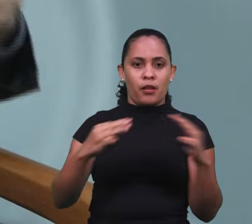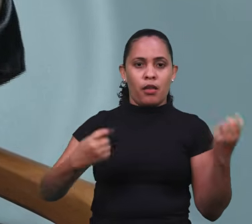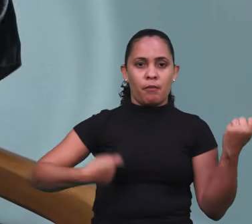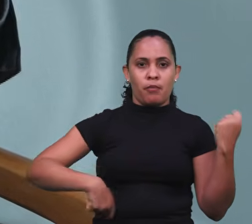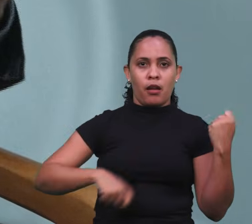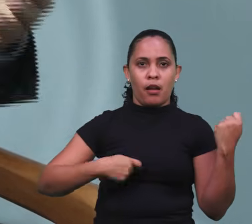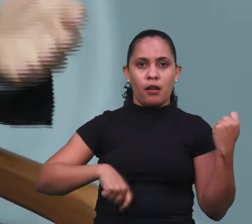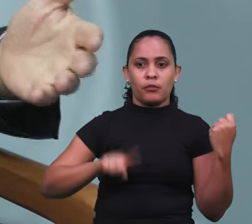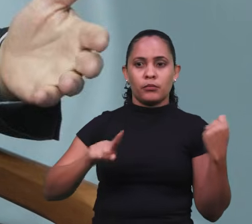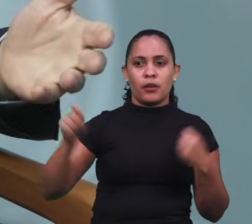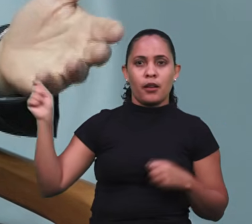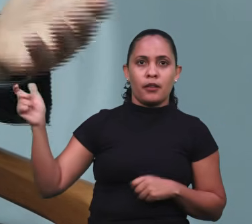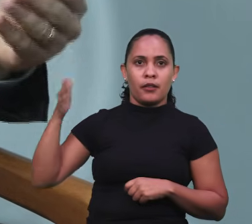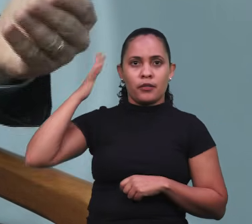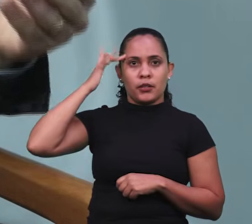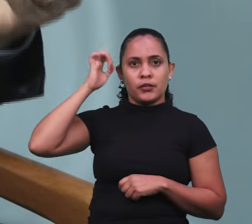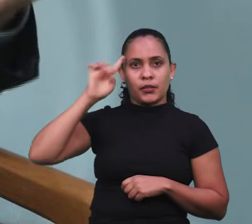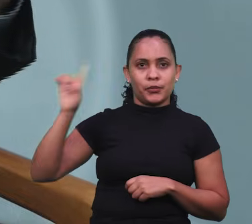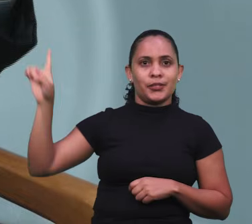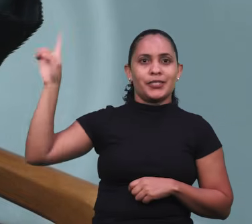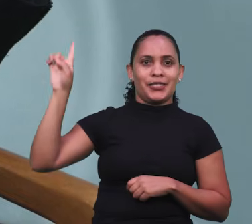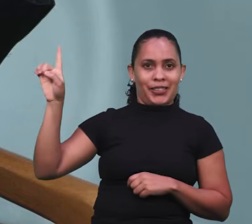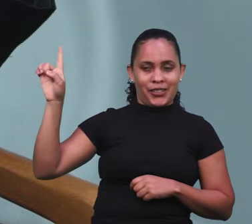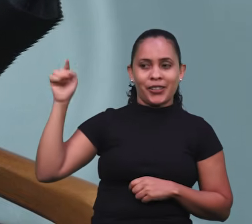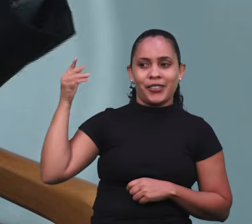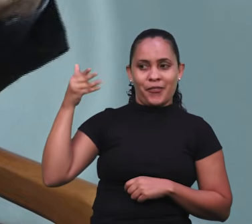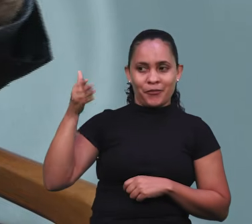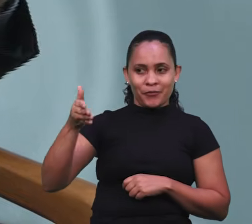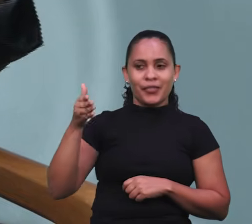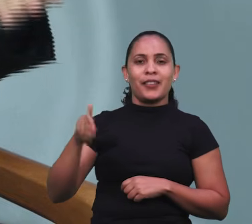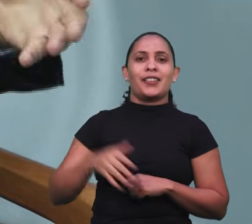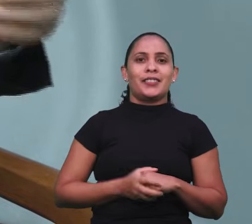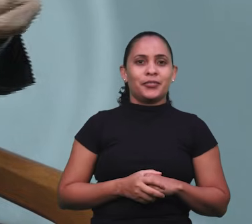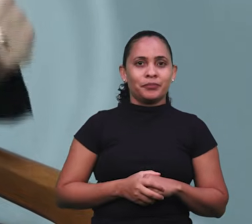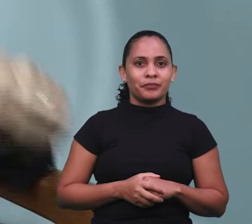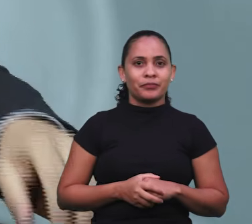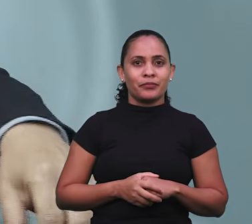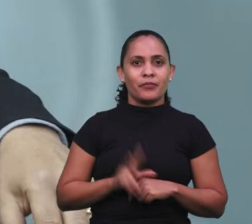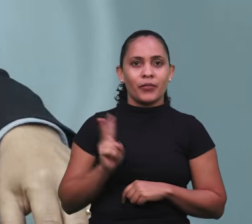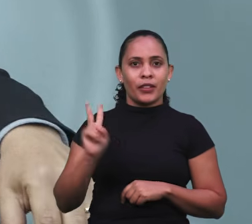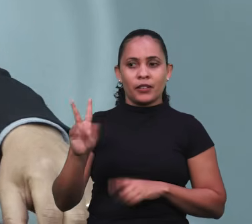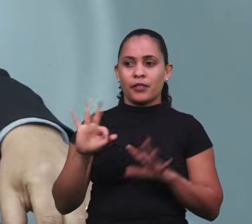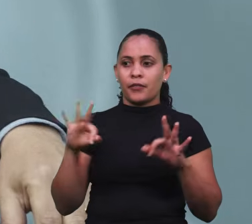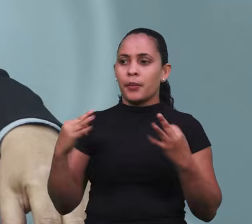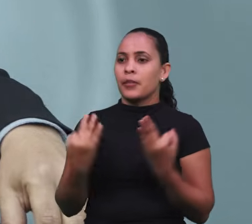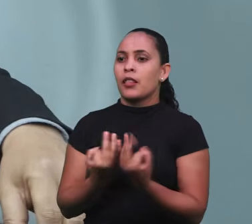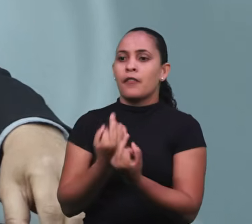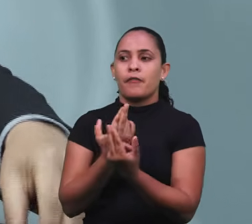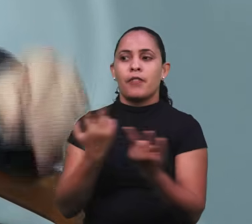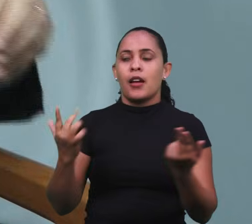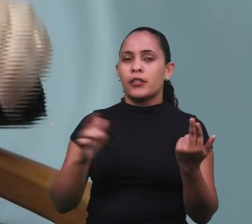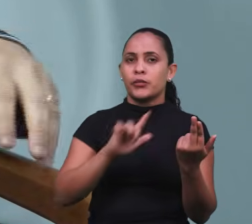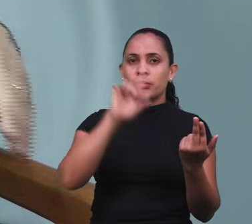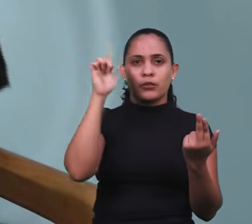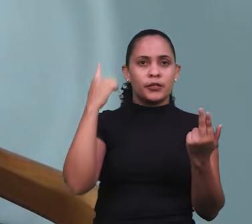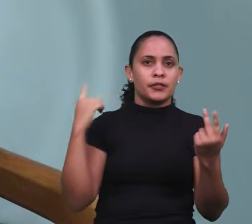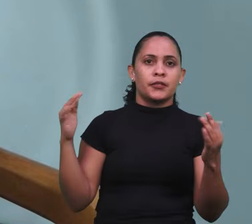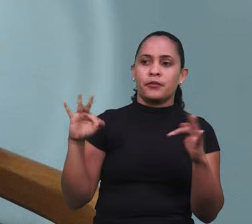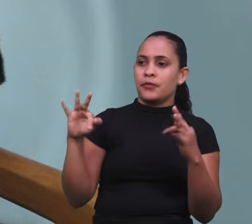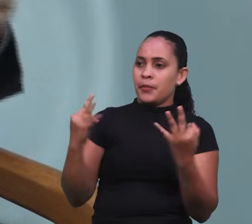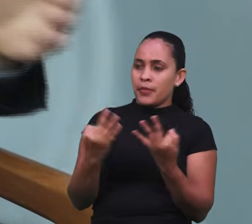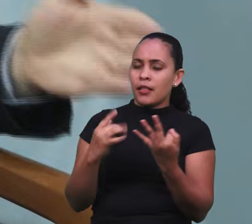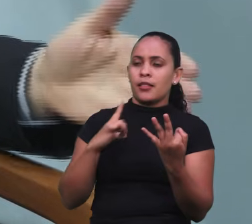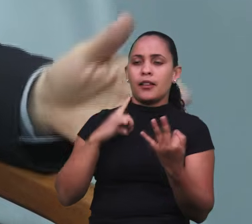diácono, toca no Manaim hoje, então fruto de uma revelação do Senhor, e a igreja está lá, glorificando o nome do Senhor nessa família e